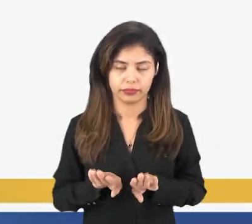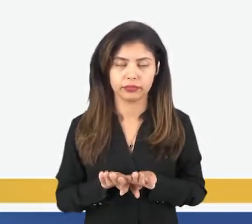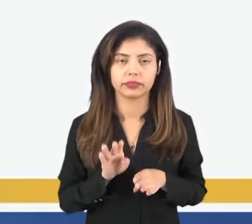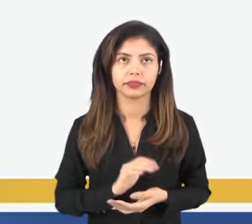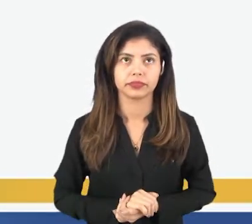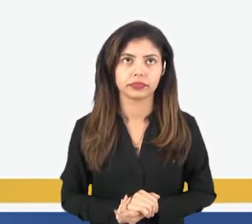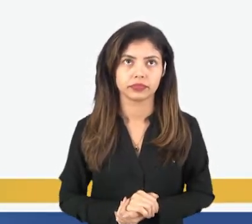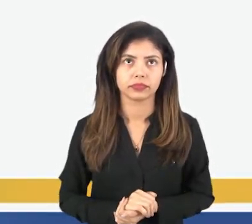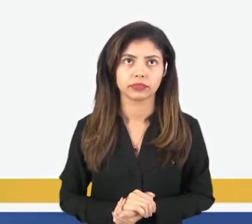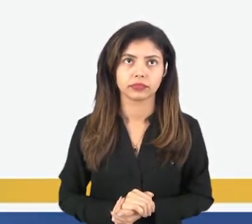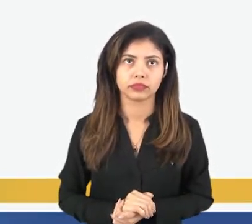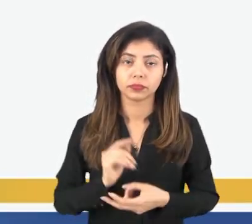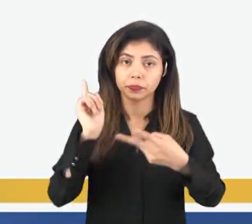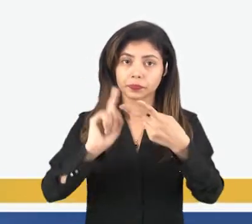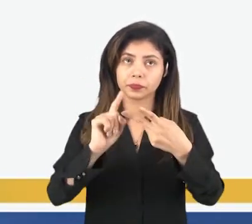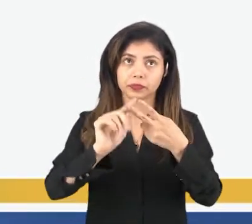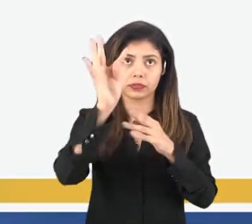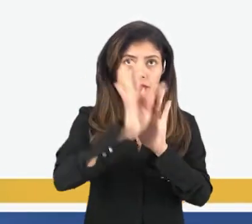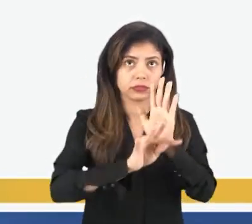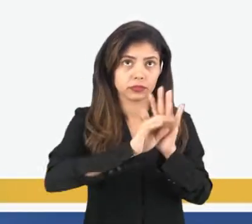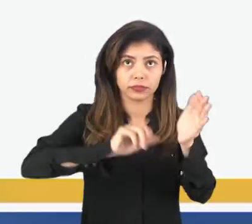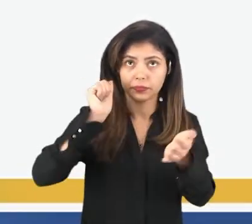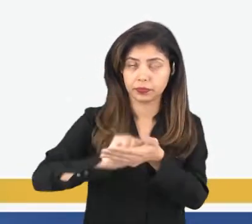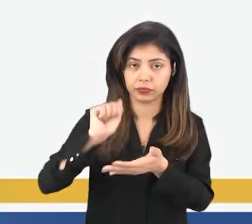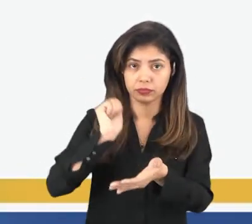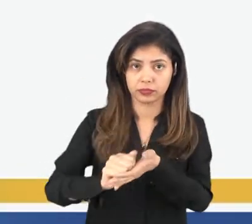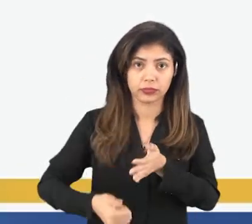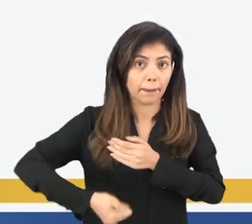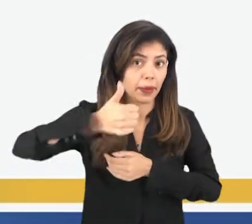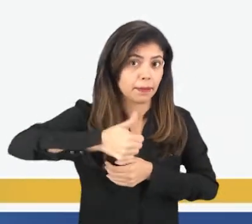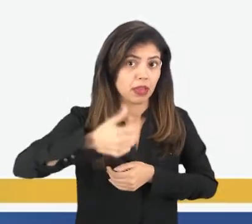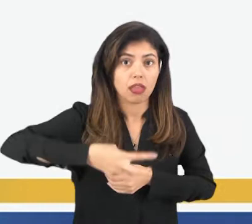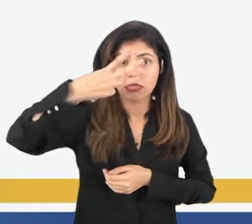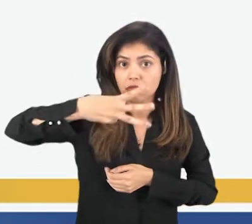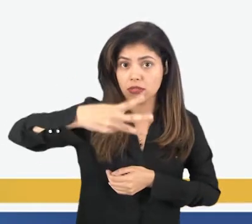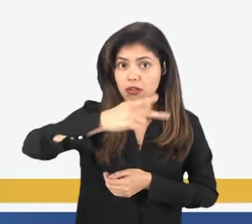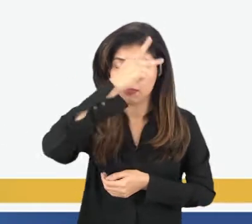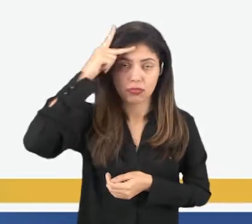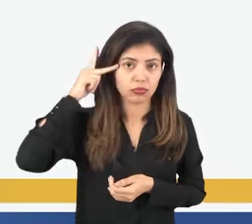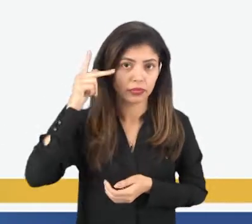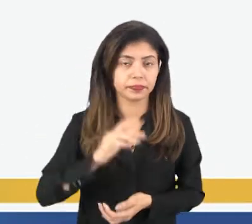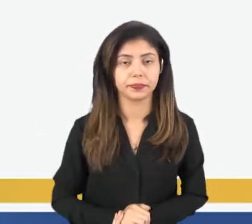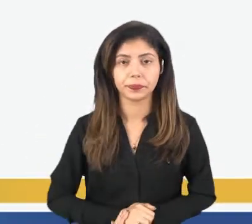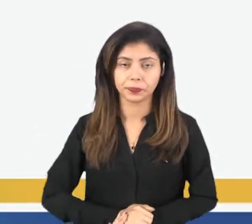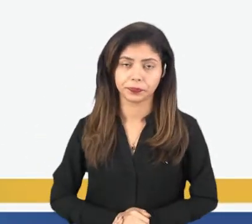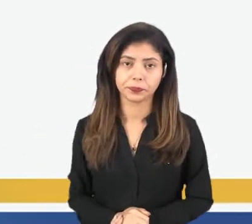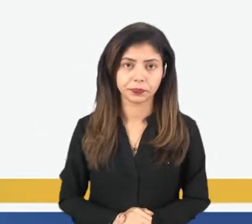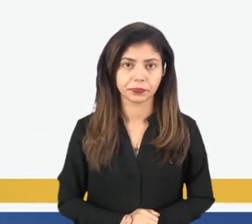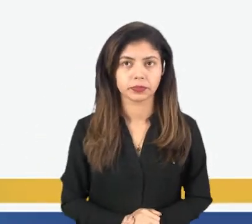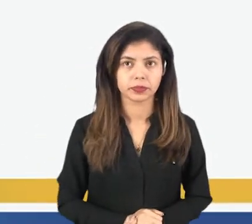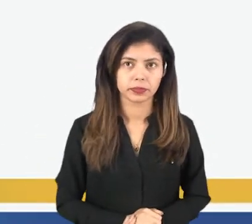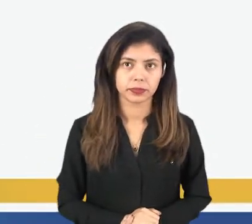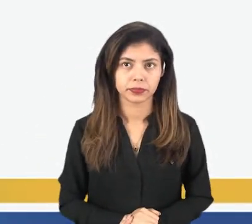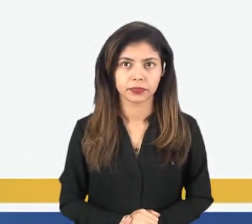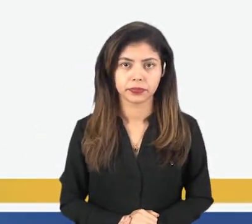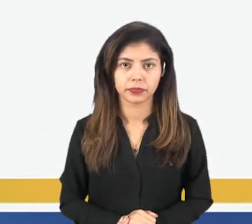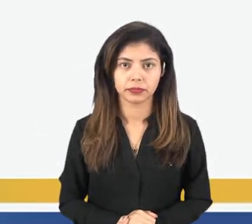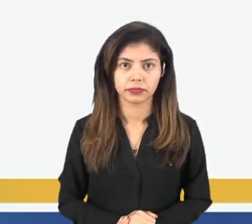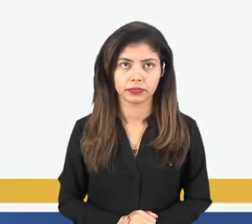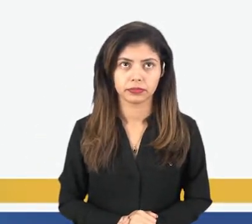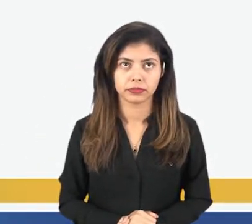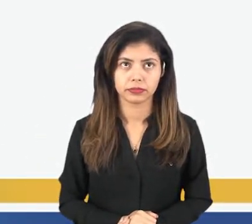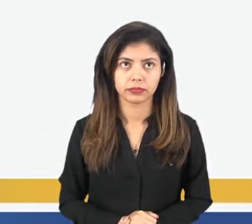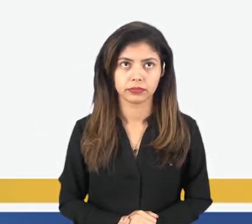apresentados, tá? Os textos escritos na primeira e terceira pessoa, tá? Tem que ter na primeira e terceira